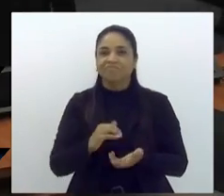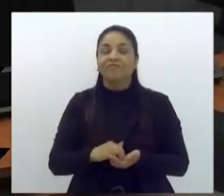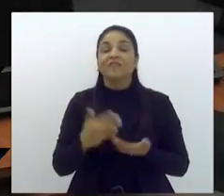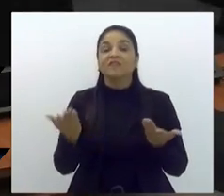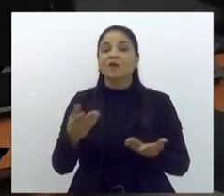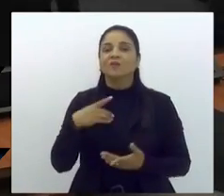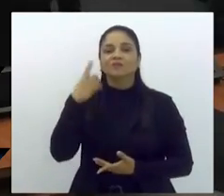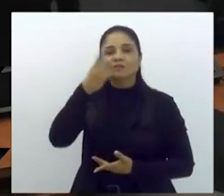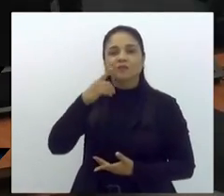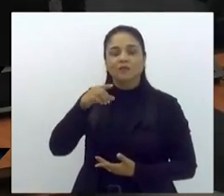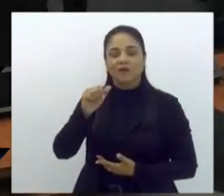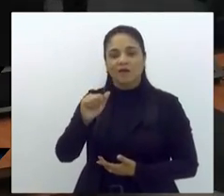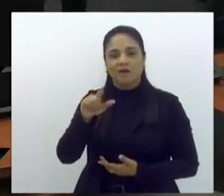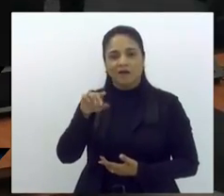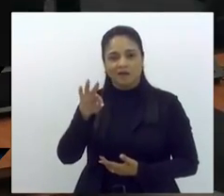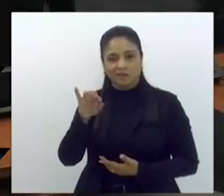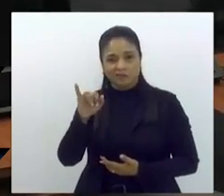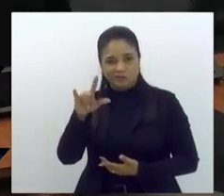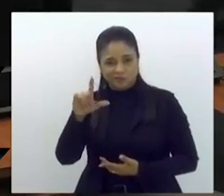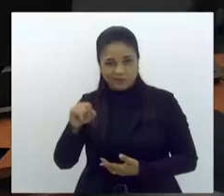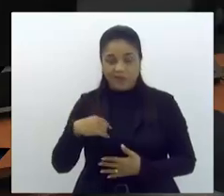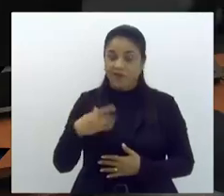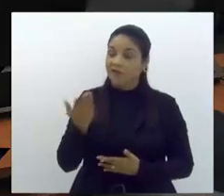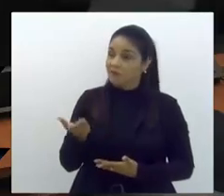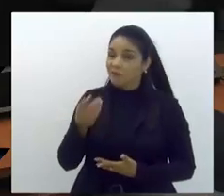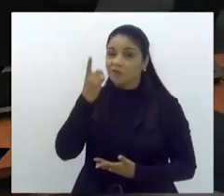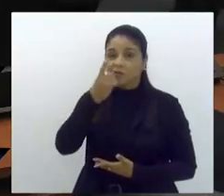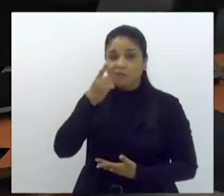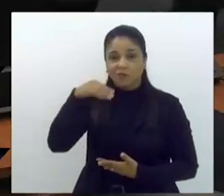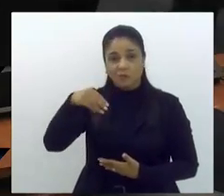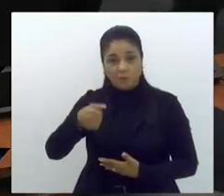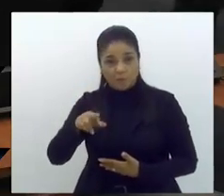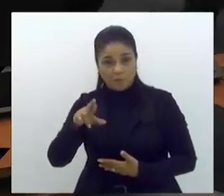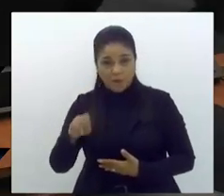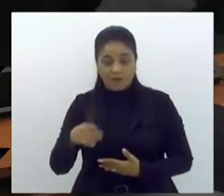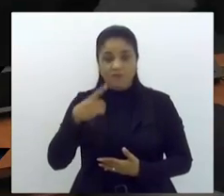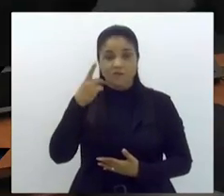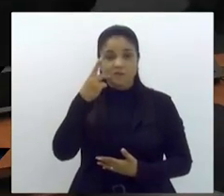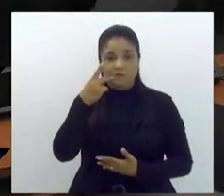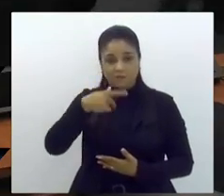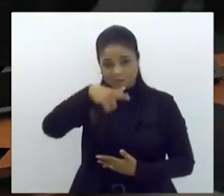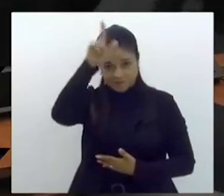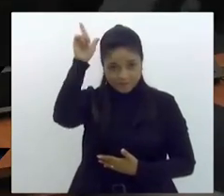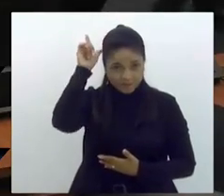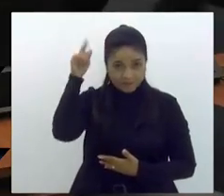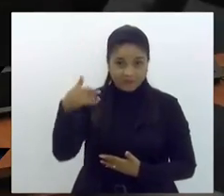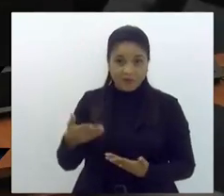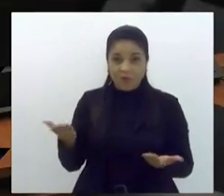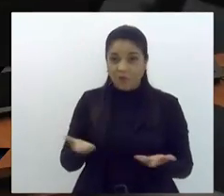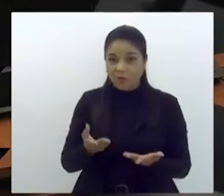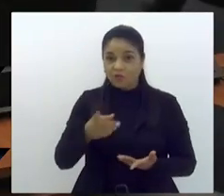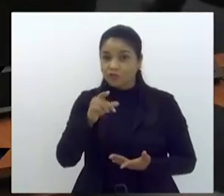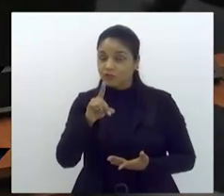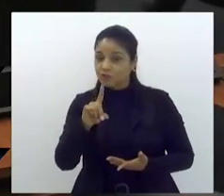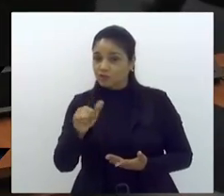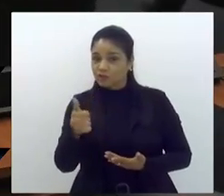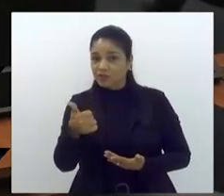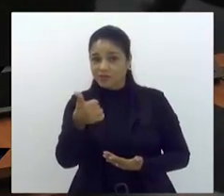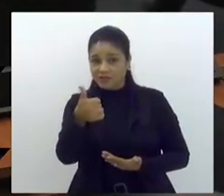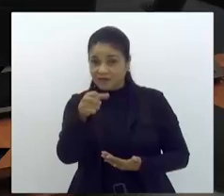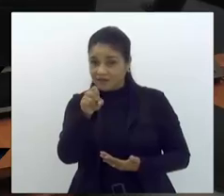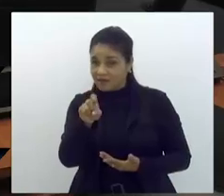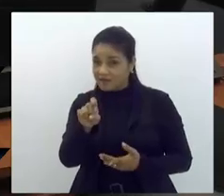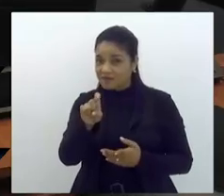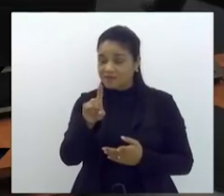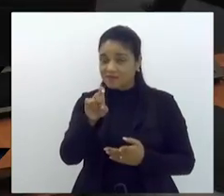Deputado Márcio Roberto e depois hoje é dia 15 de agosto